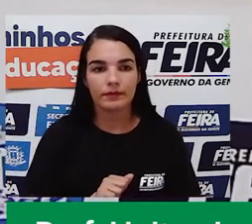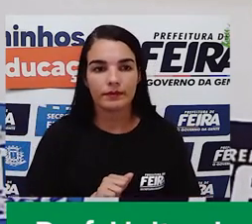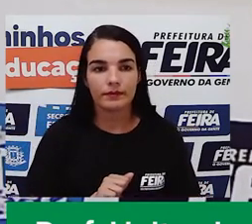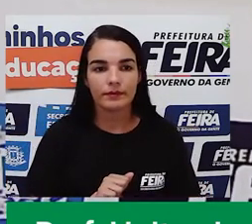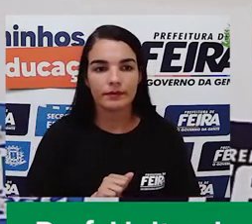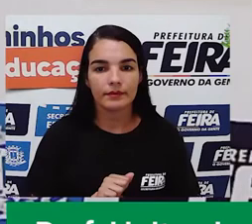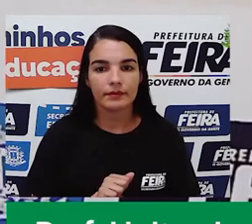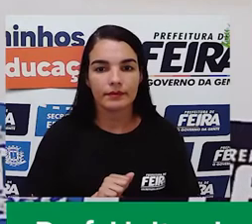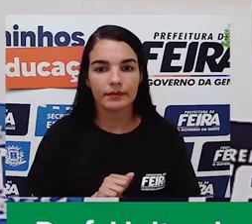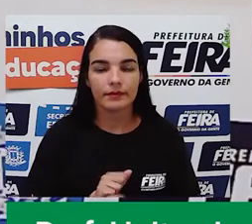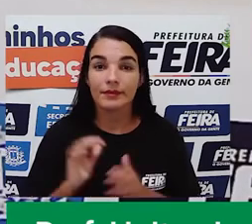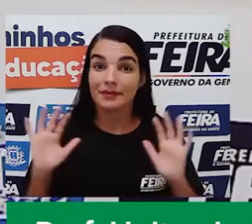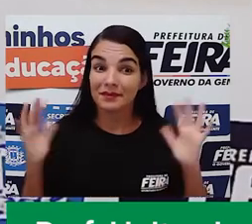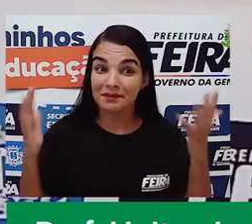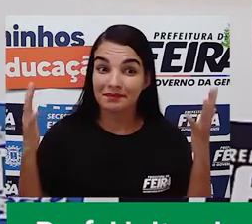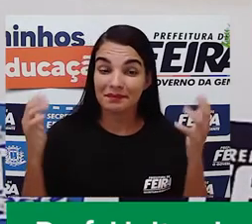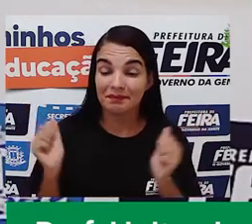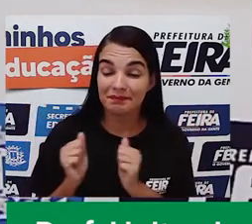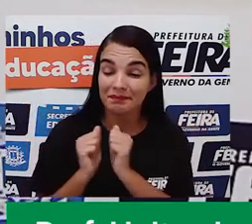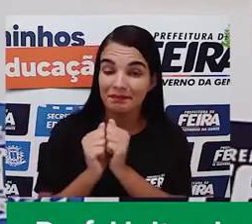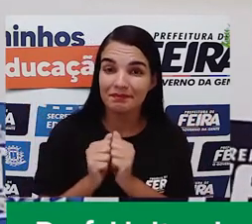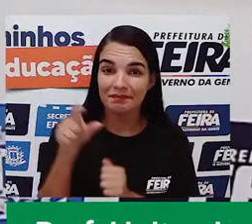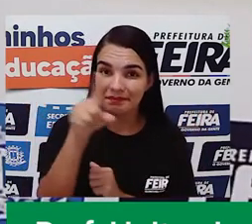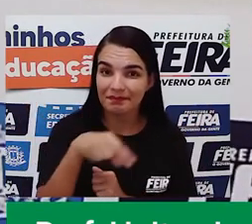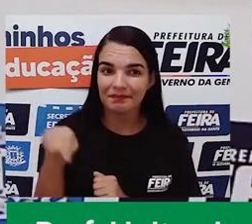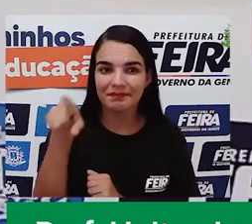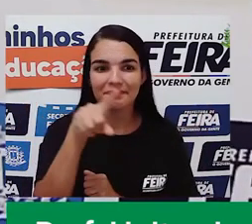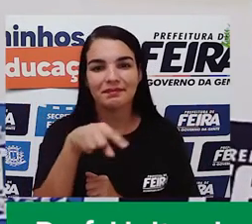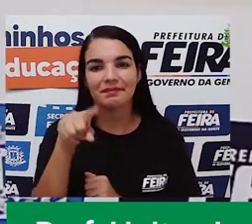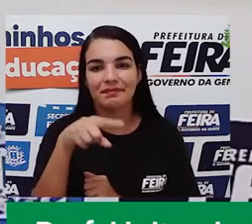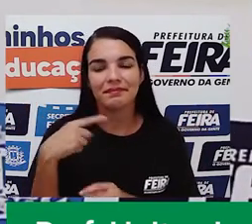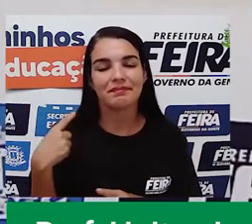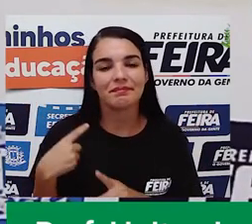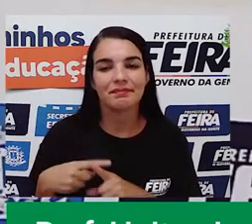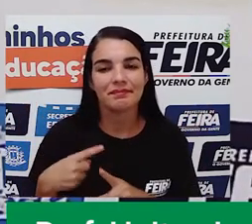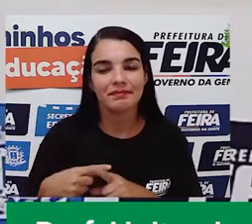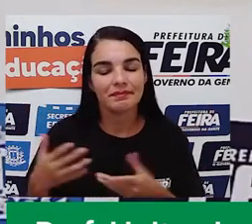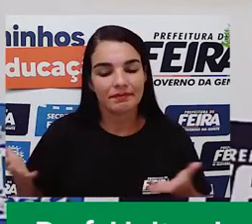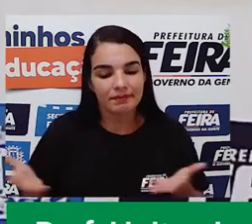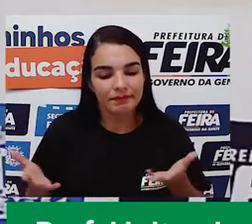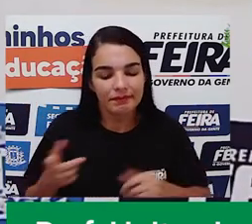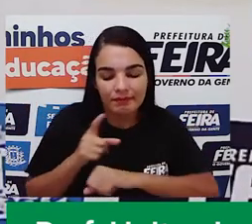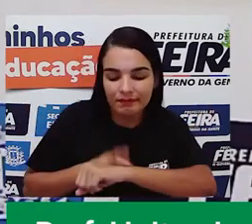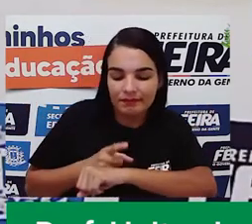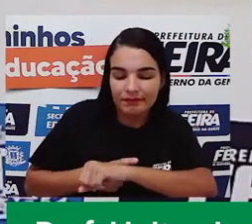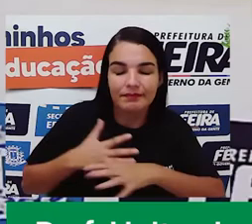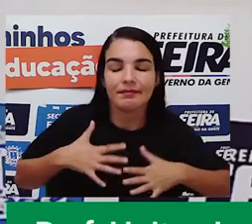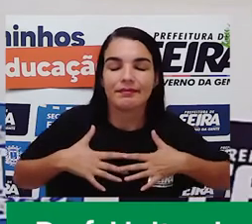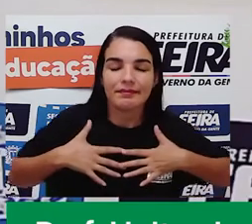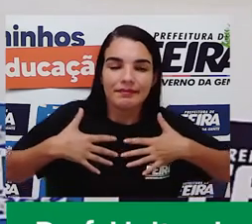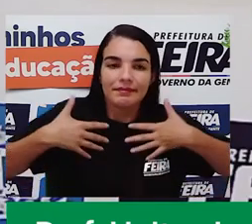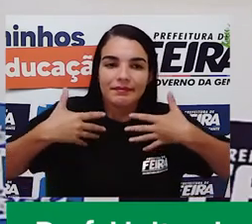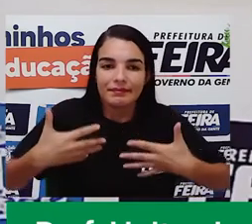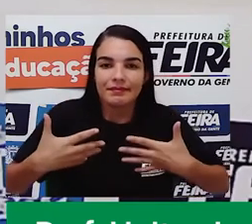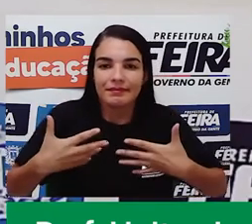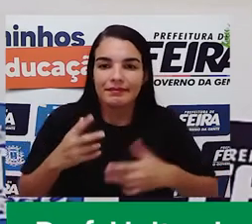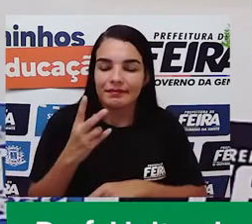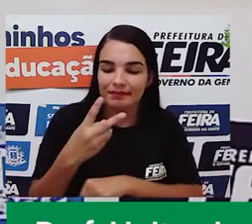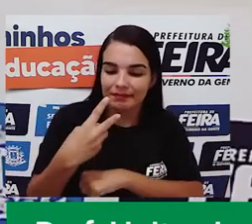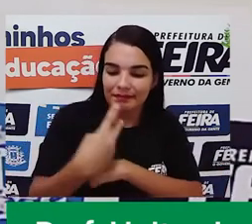É uma alegria estar com vocês mais uma vez para esse momento prazeroso que é a nossa